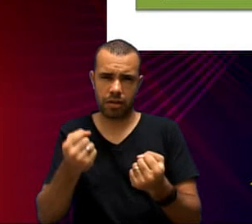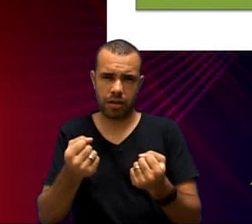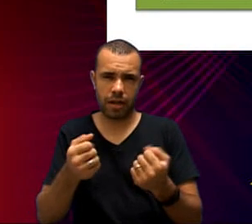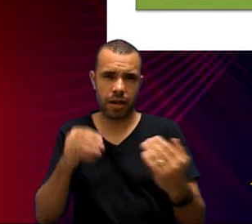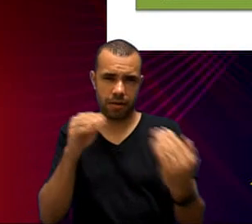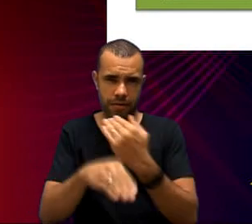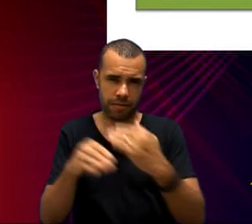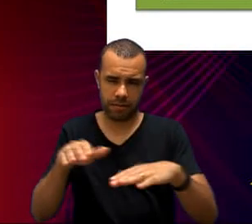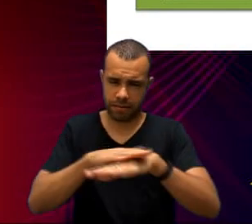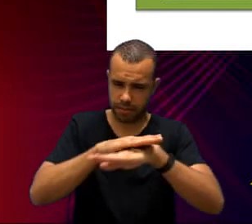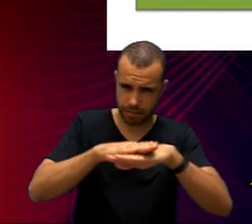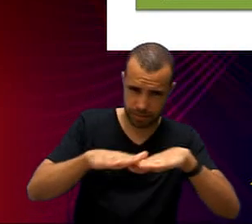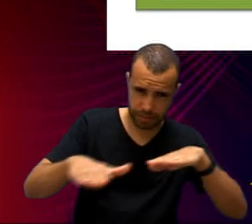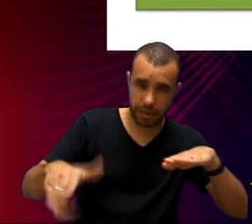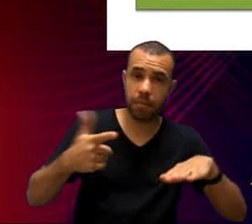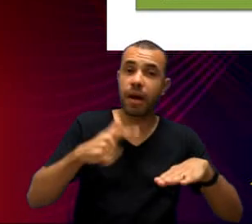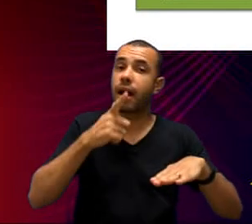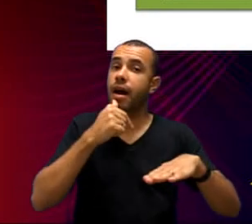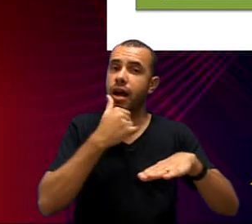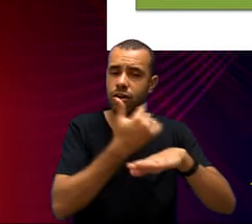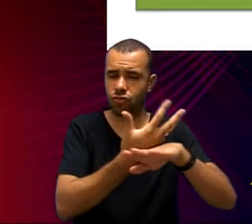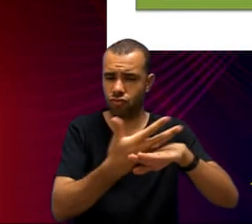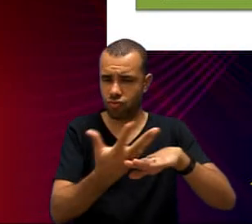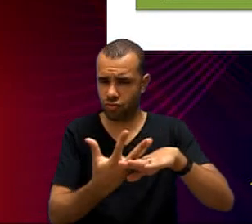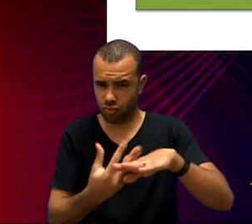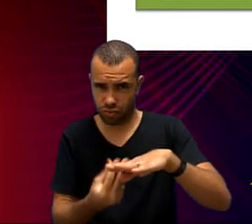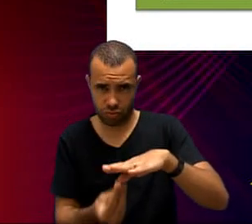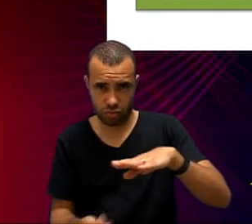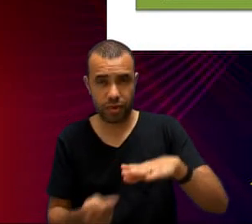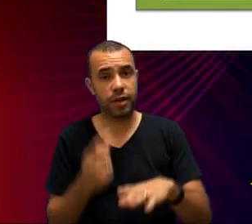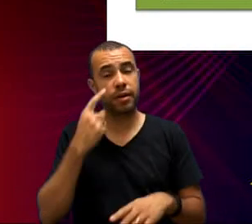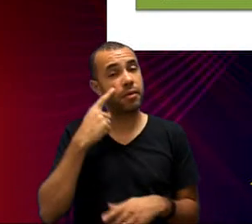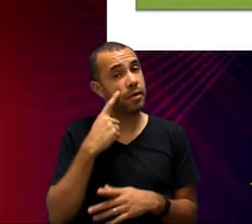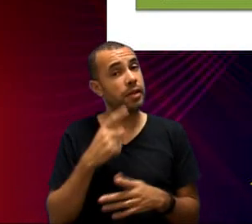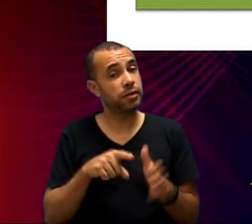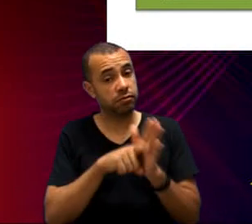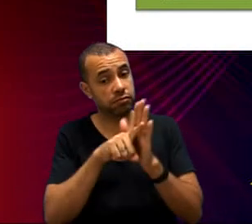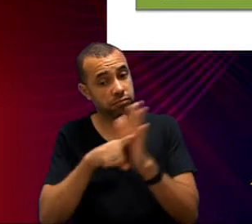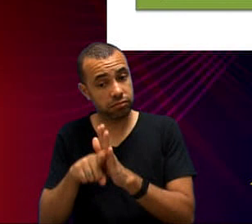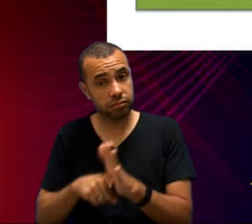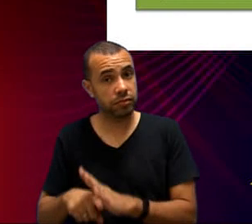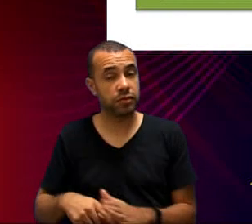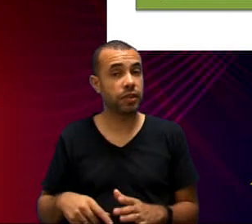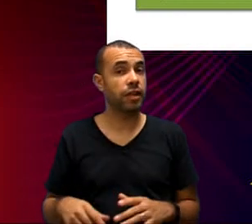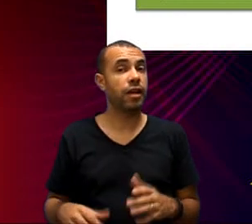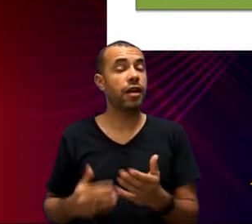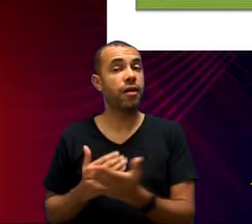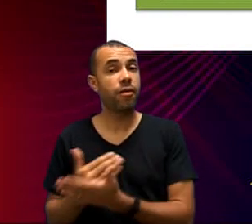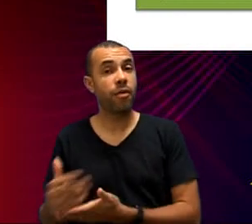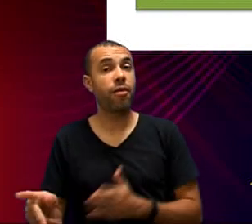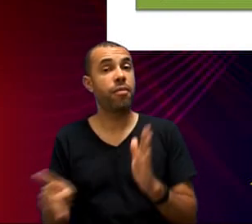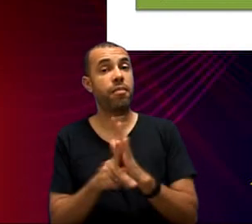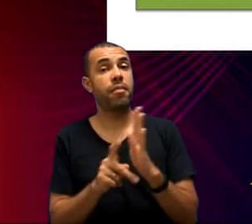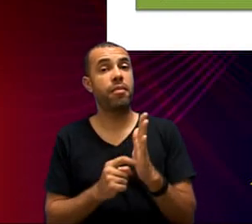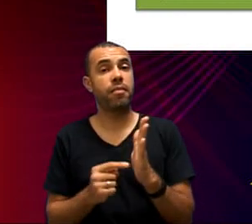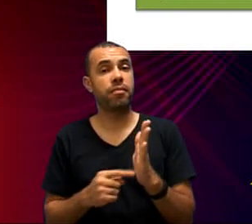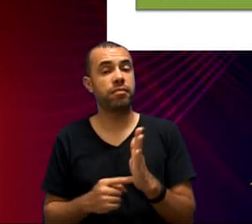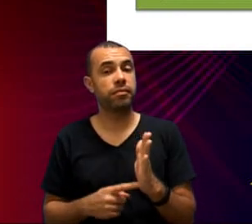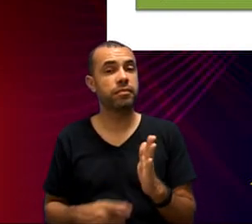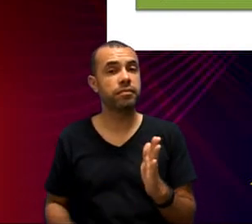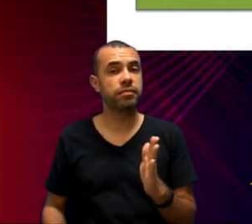um projeto que nós tínhamos na como é que chama o financiamento daquela outro